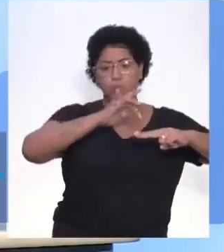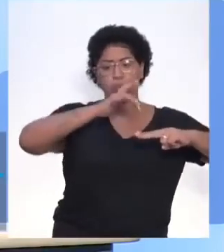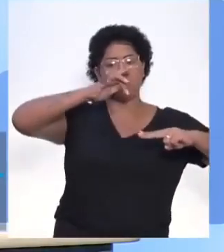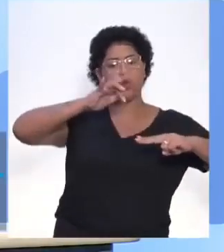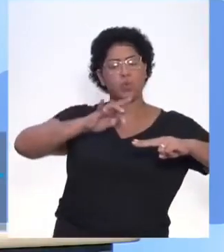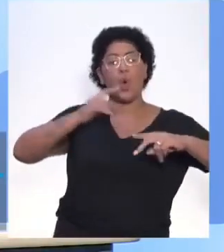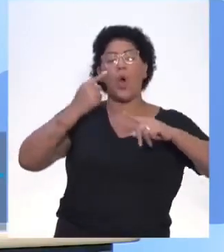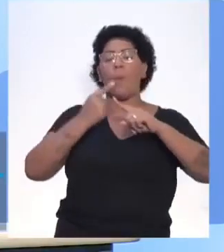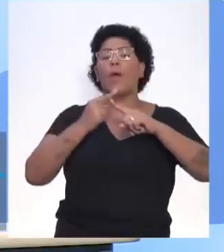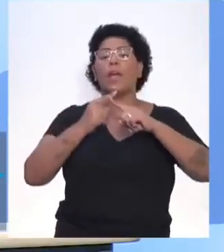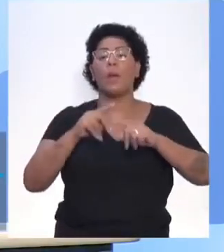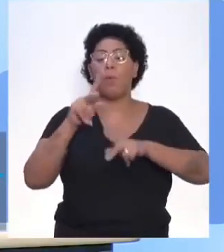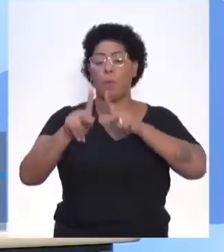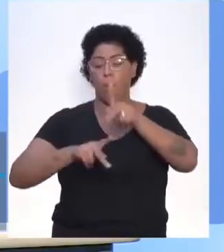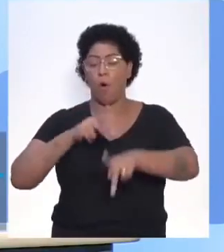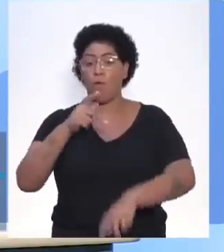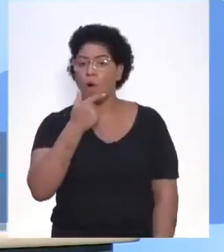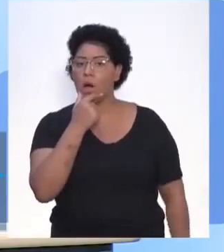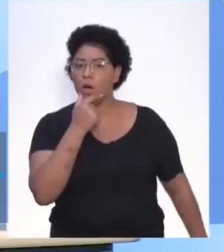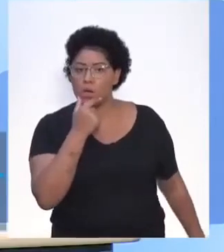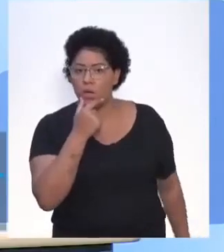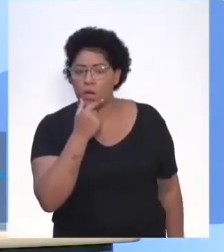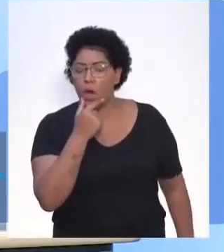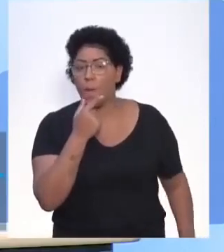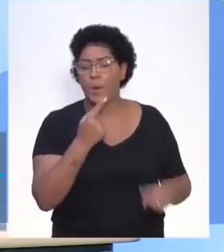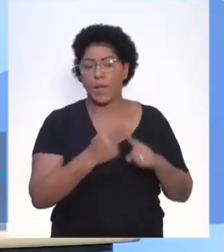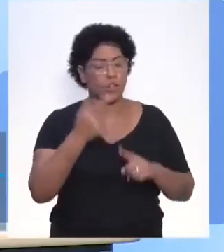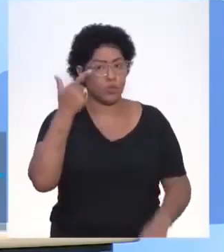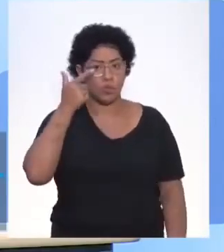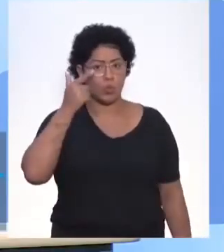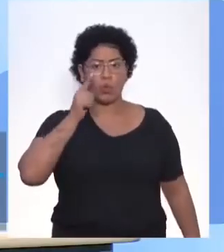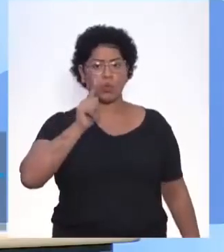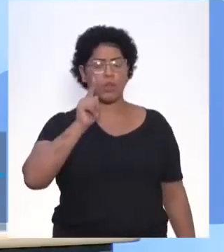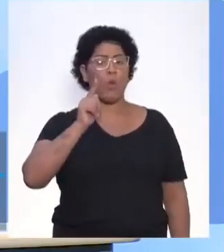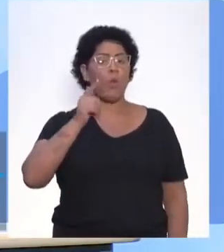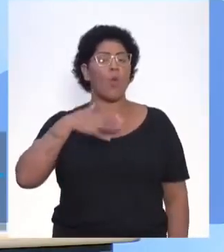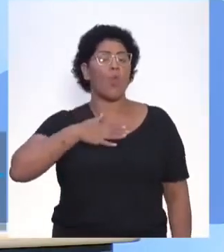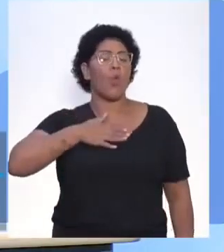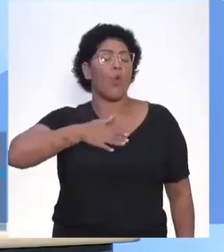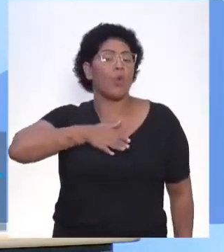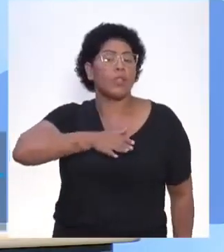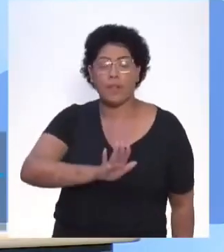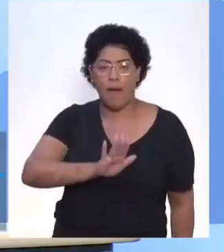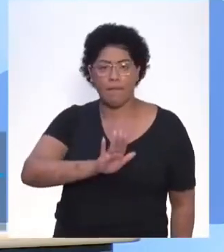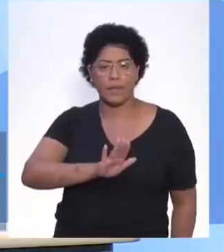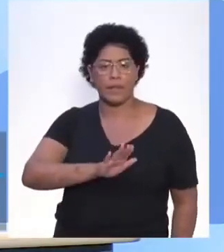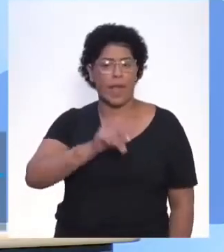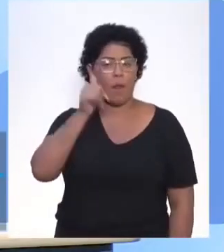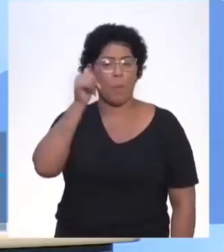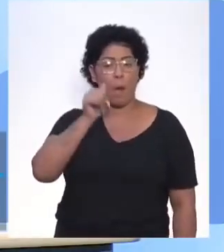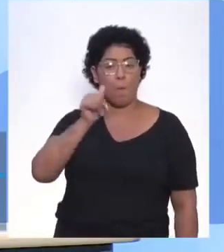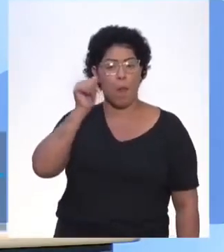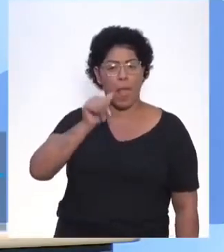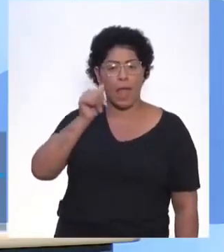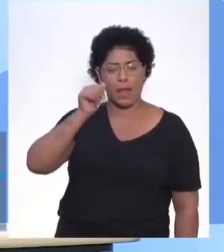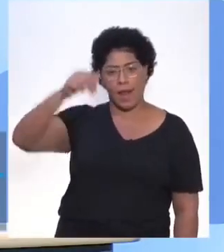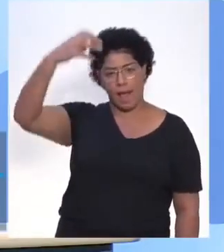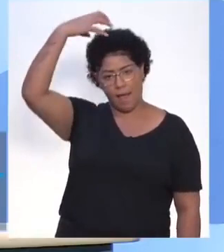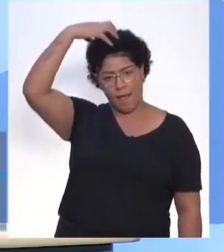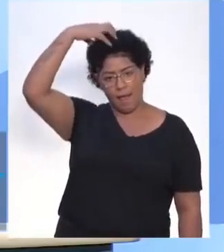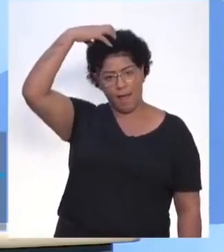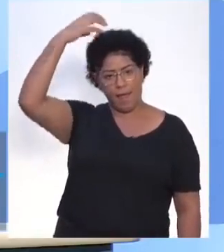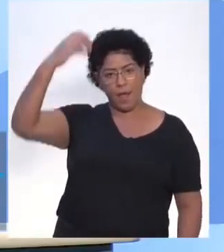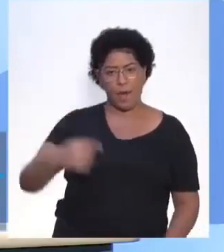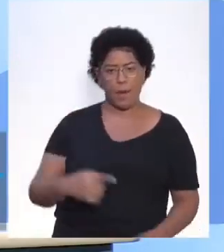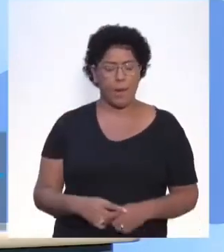os britânicos, o fato de as mulheres exercerem papel de poder, mesmo eles tendo uma rainha, para eles era uma coisa meio esquisita,